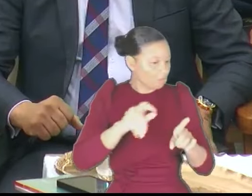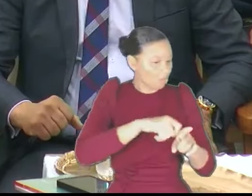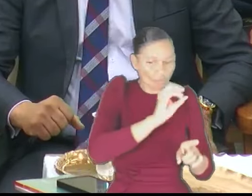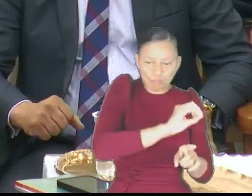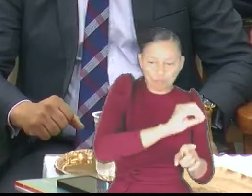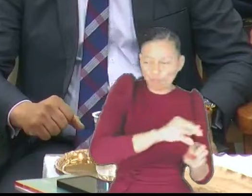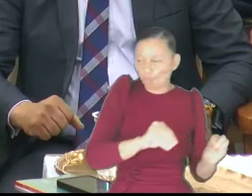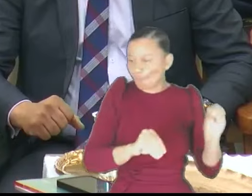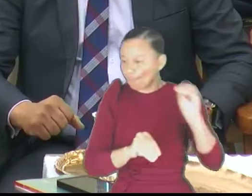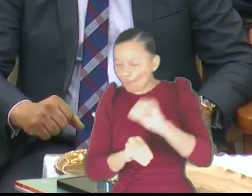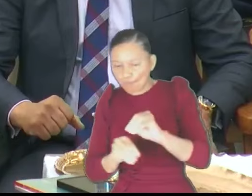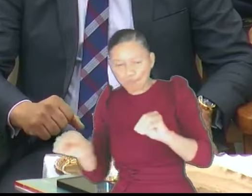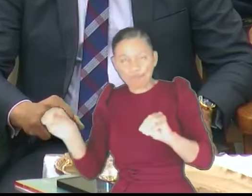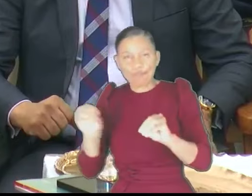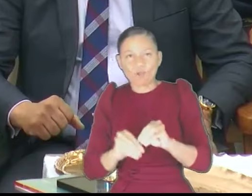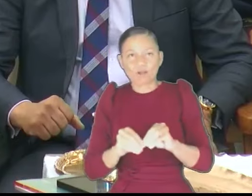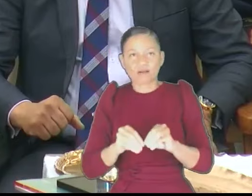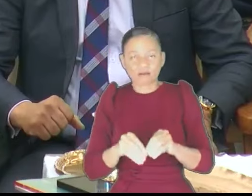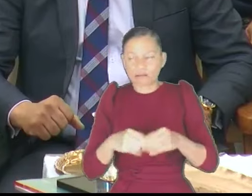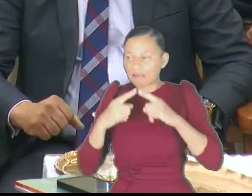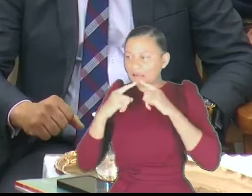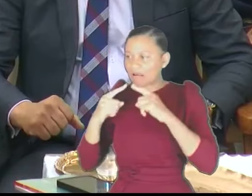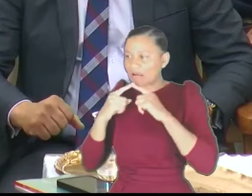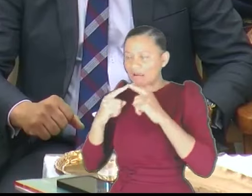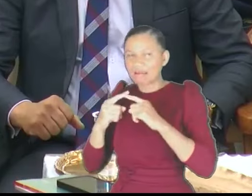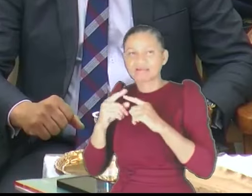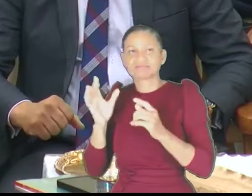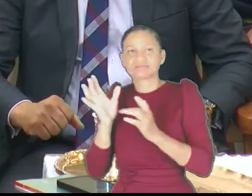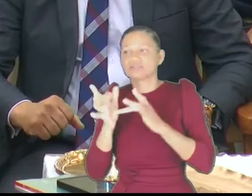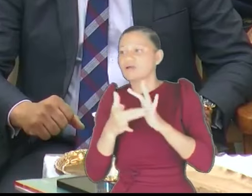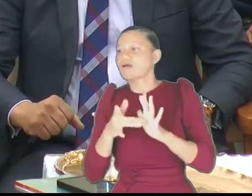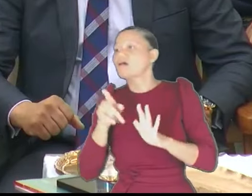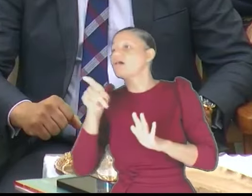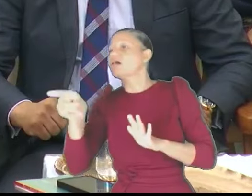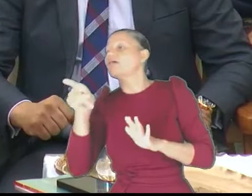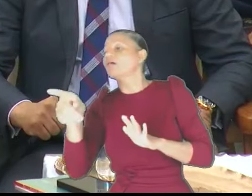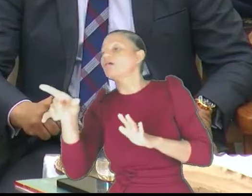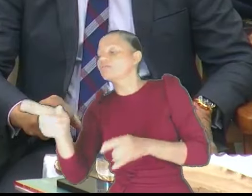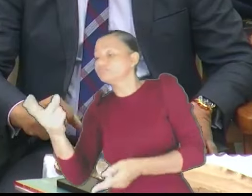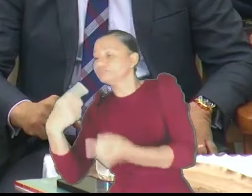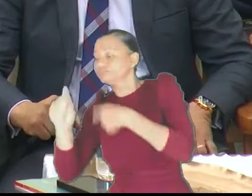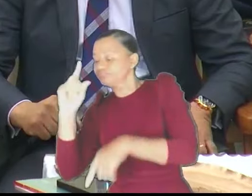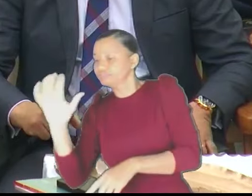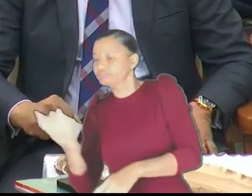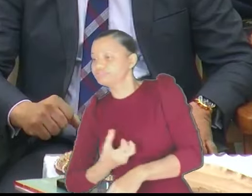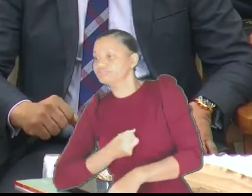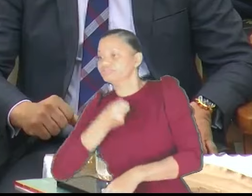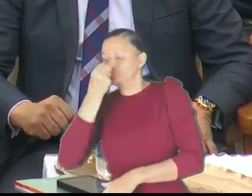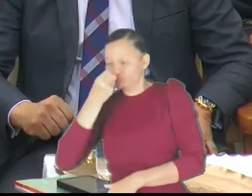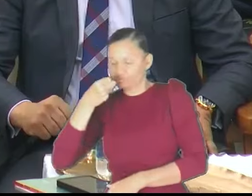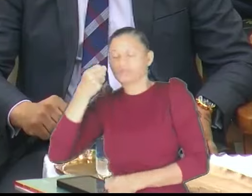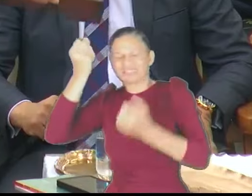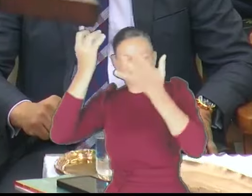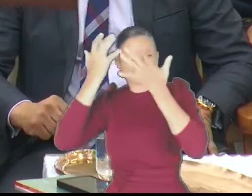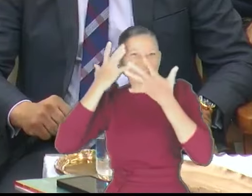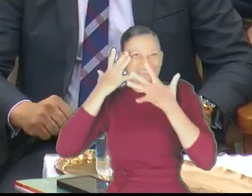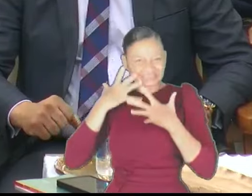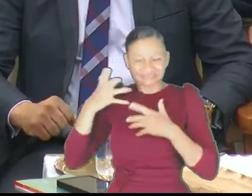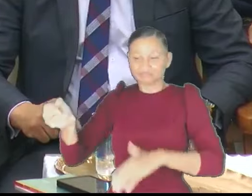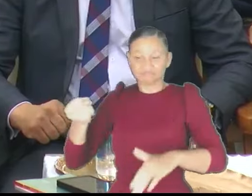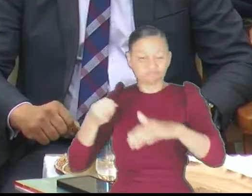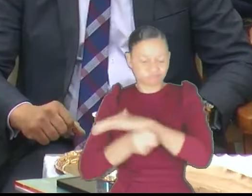E quando o José e a Maria começam a murmurar os dois juntos, Jesus pega outro lá na lata do lixo, salva ele, dá um banho no chuveiro da graça e bota ele para